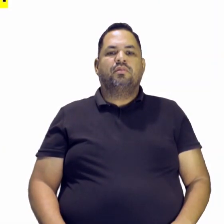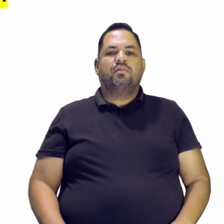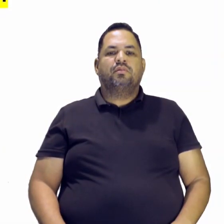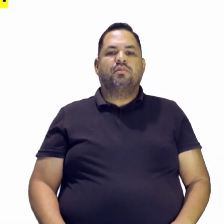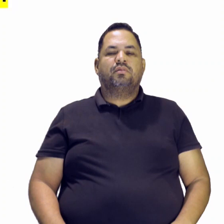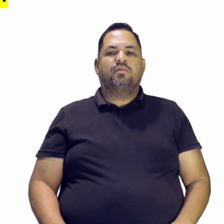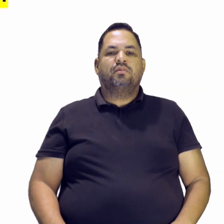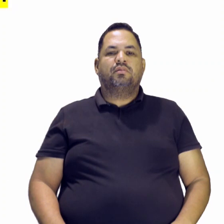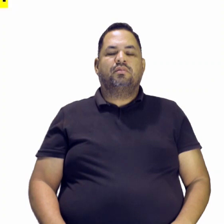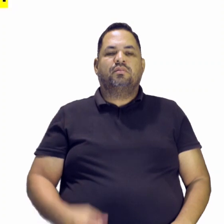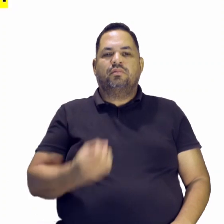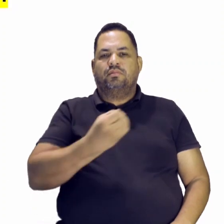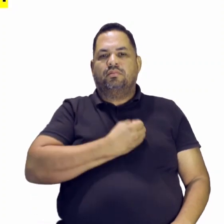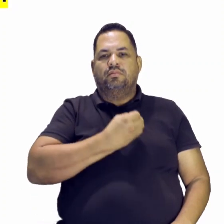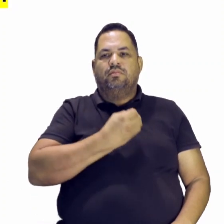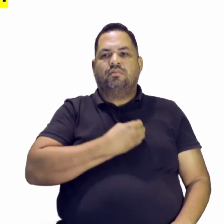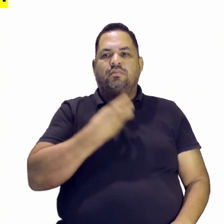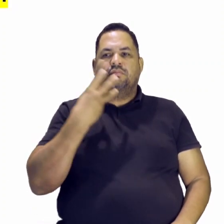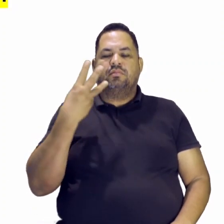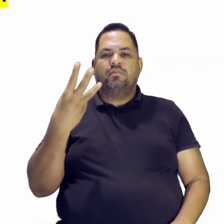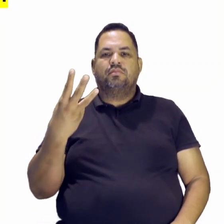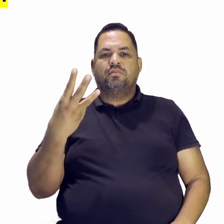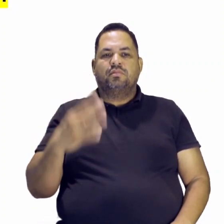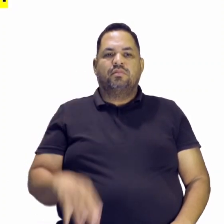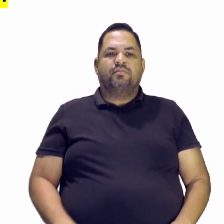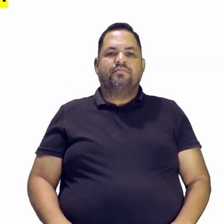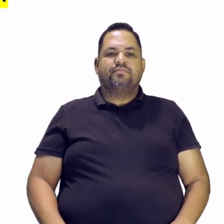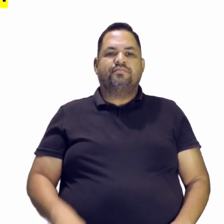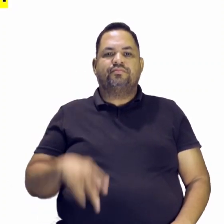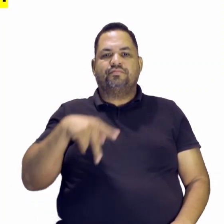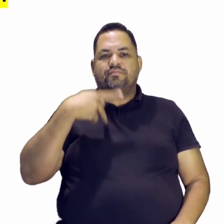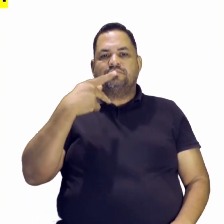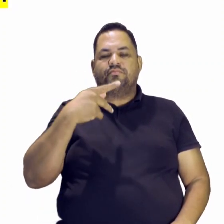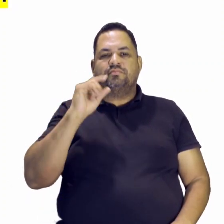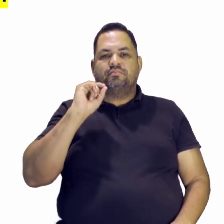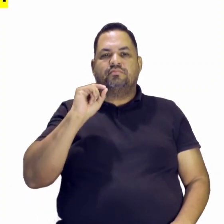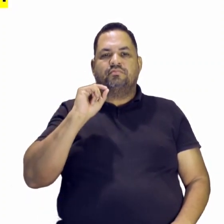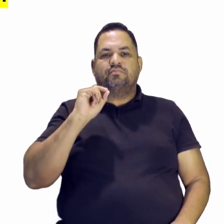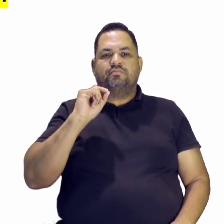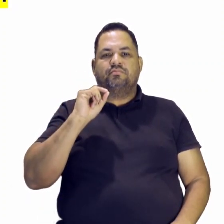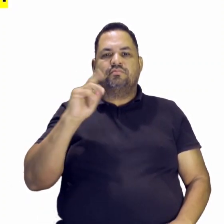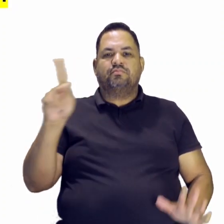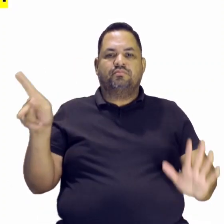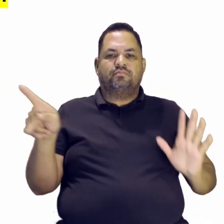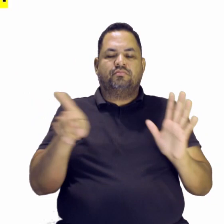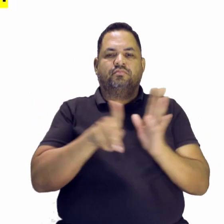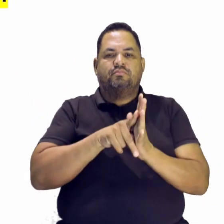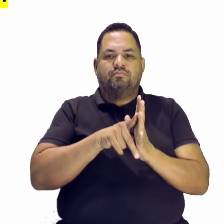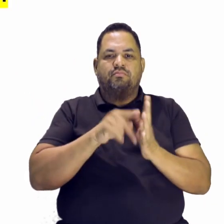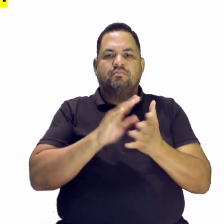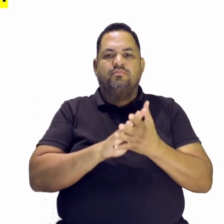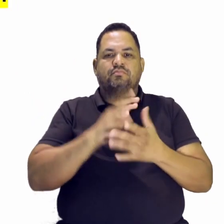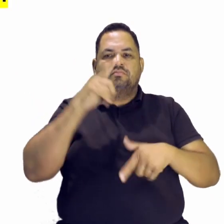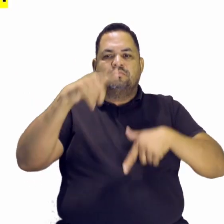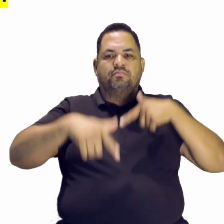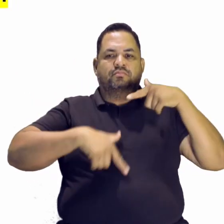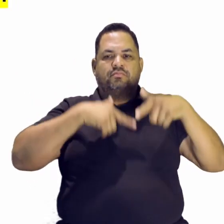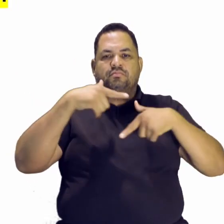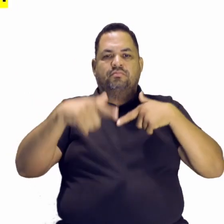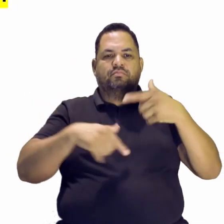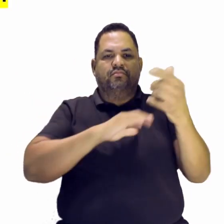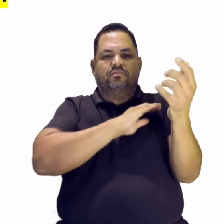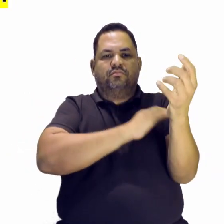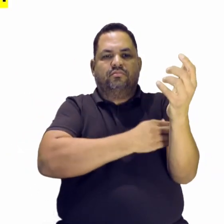Vamos para a questão de número 3. E a questão de número 3 fala o seguinte: sobre as propriedades